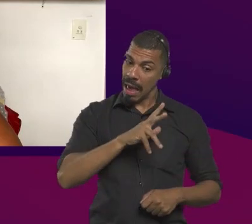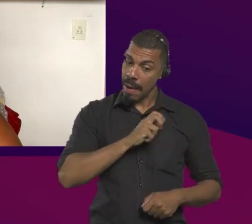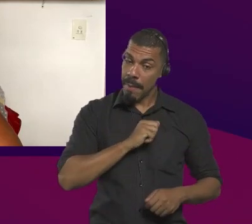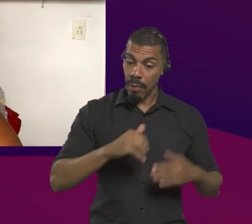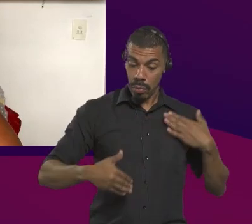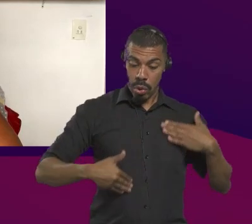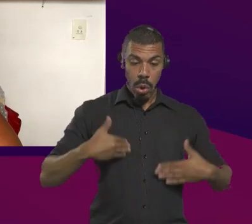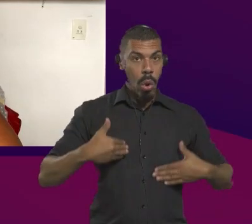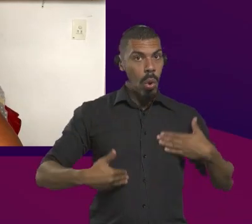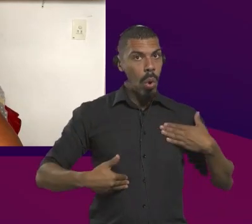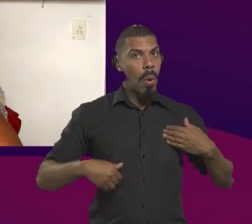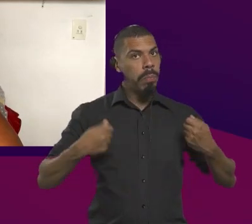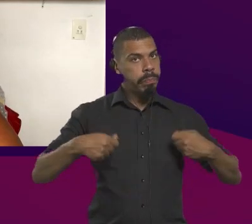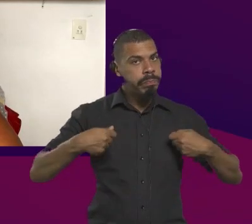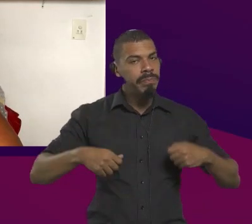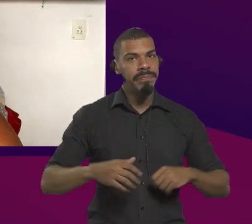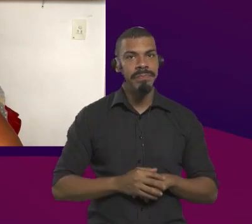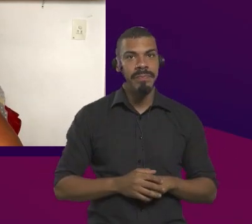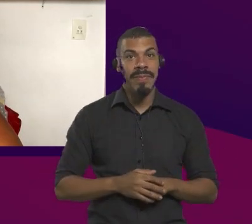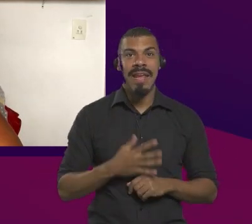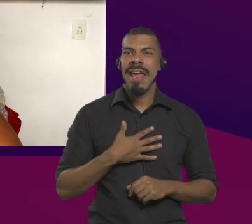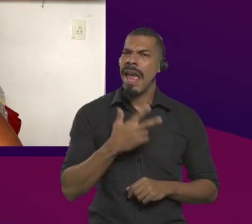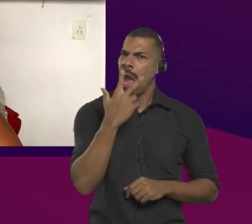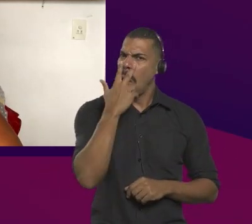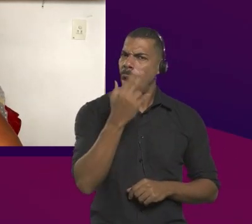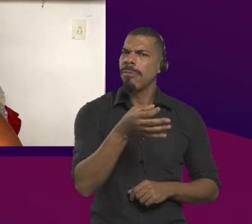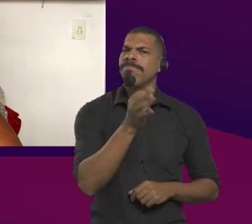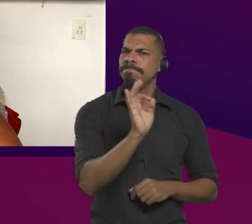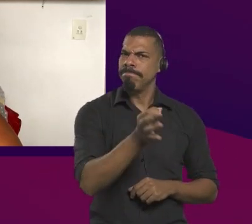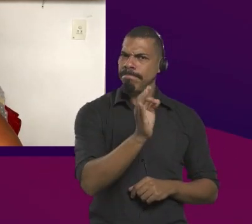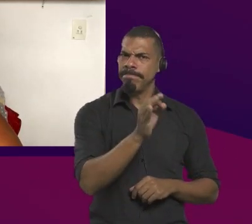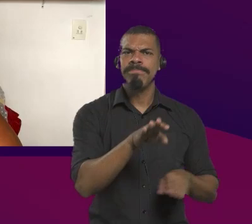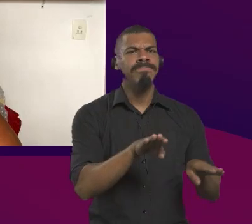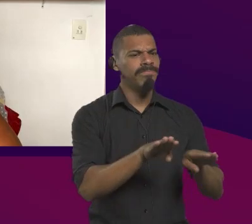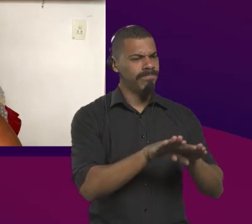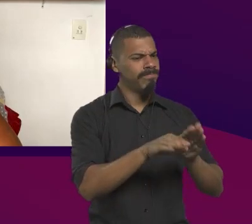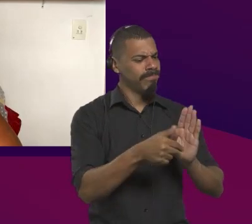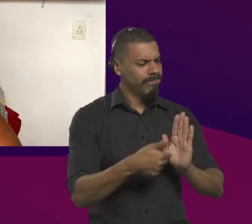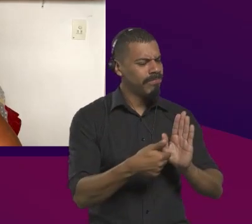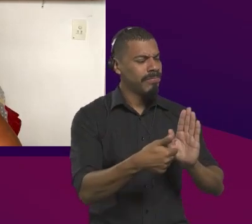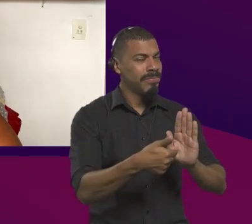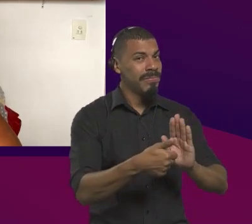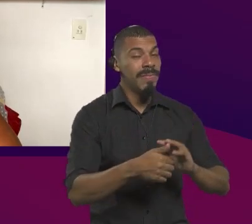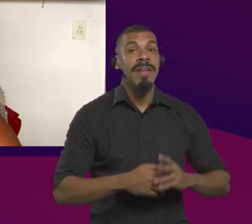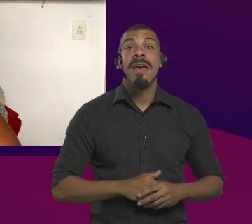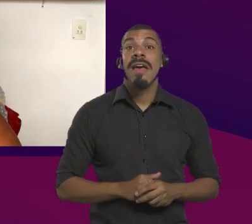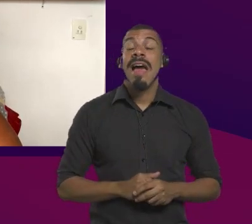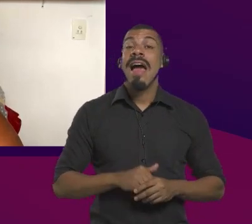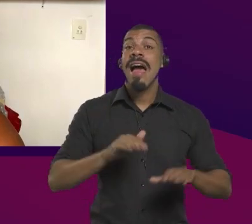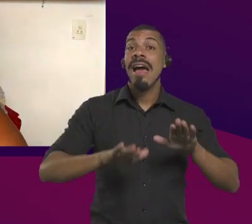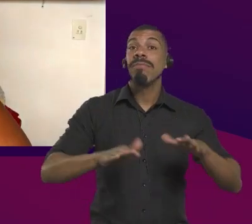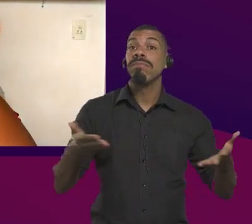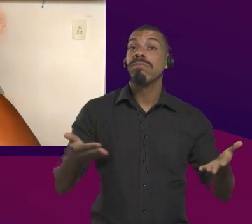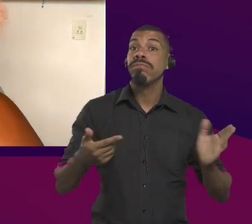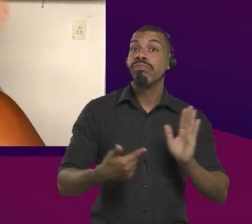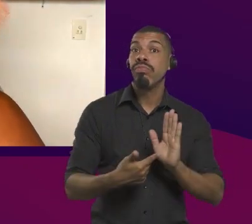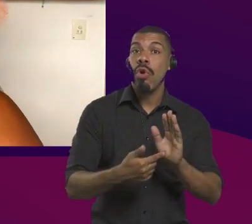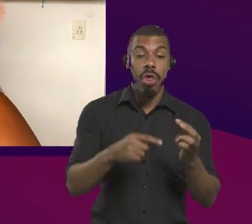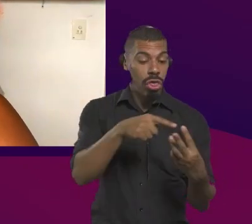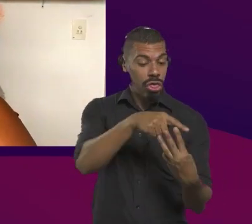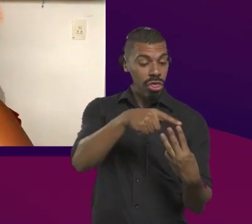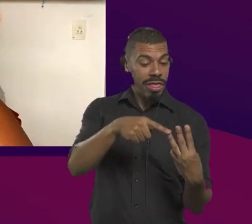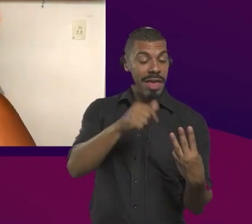ato revolucionário. É, e eu acho não, tenho certeza que é um ato revolucionário mesmo. Mas estamos aqui hoje como três